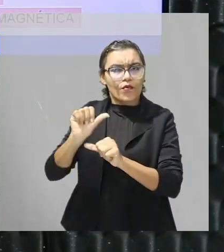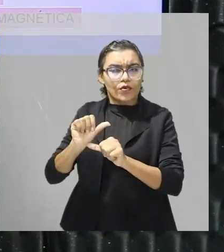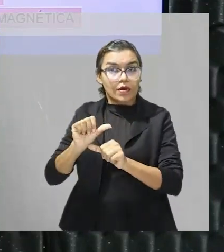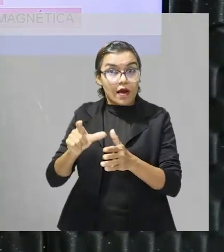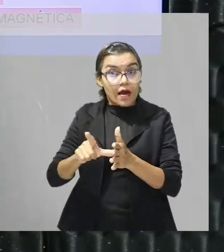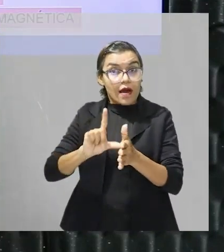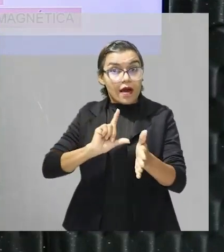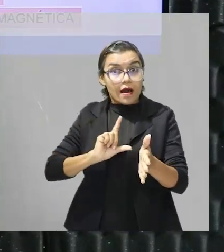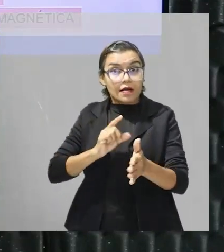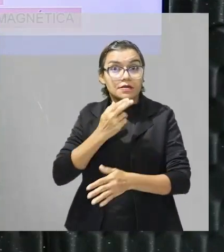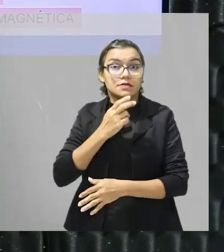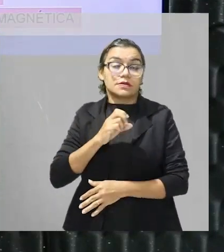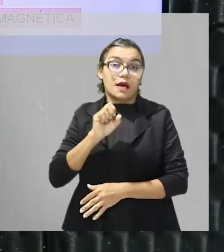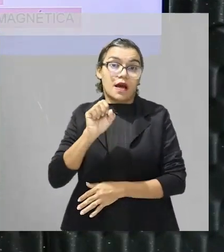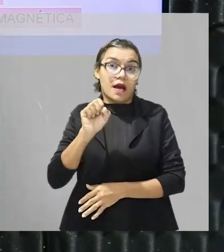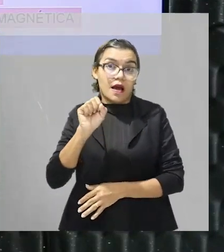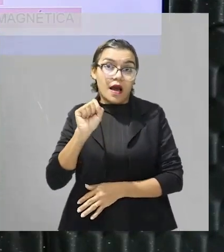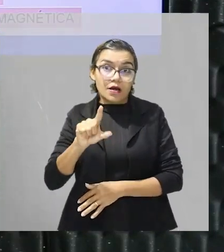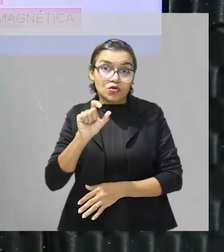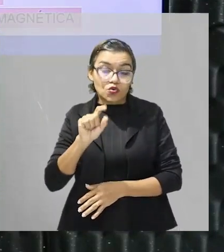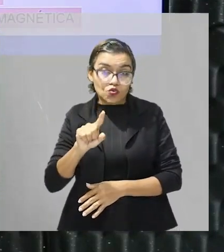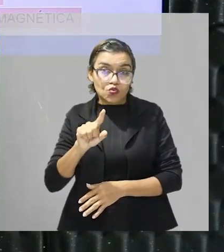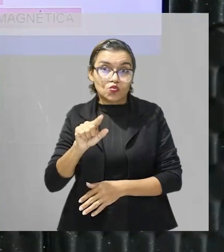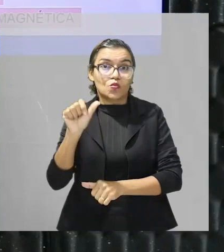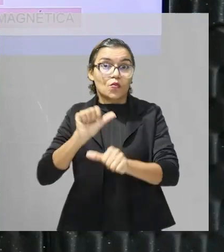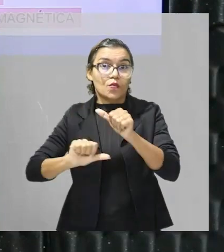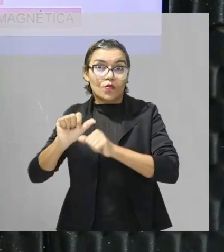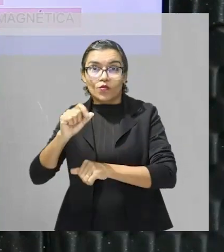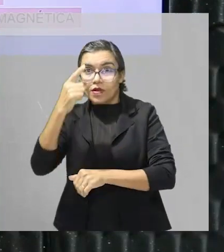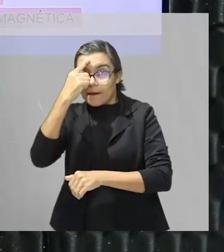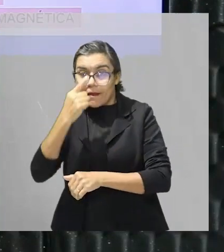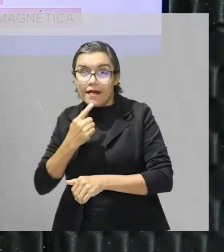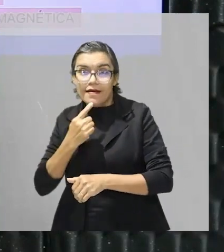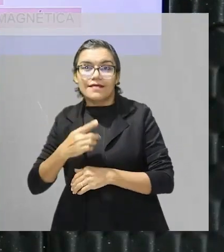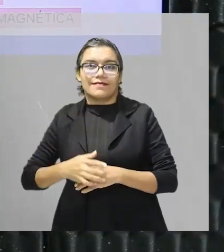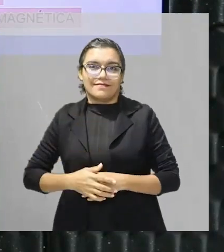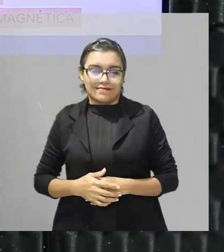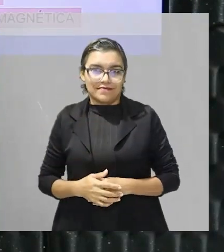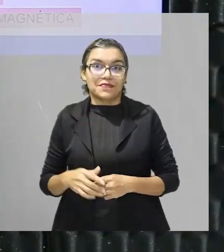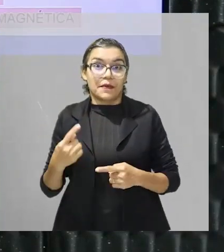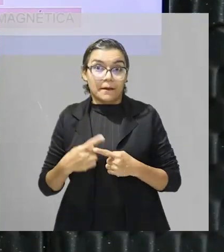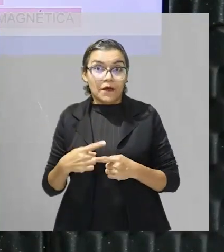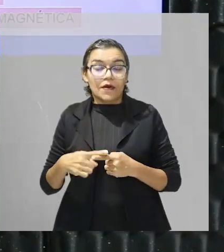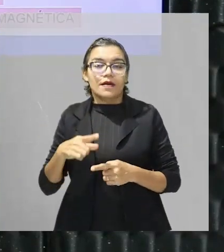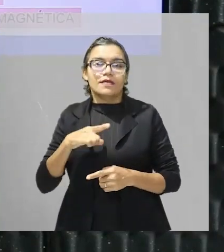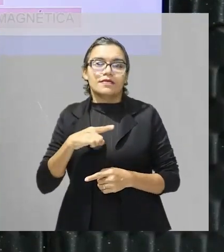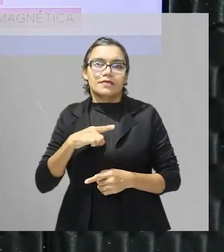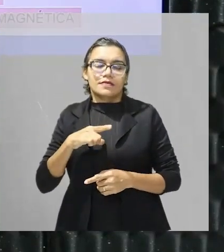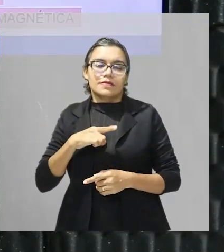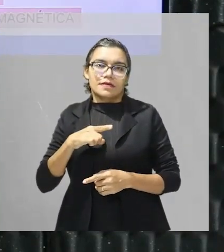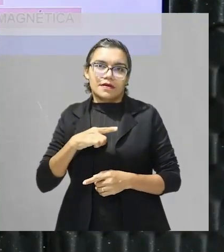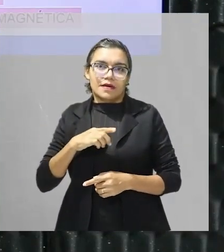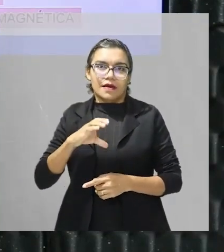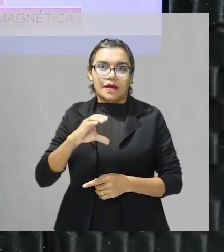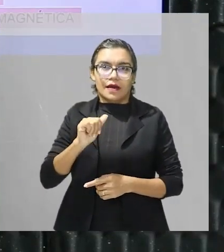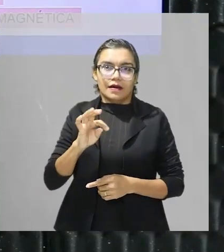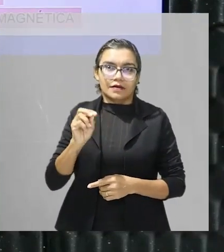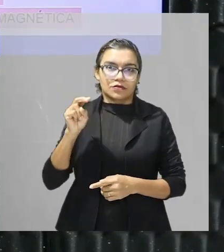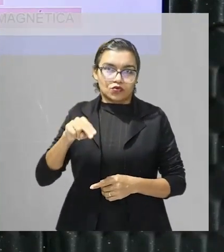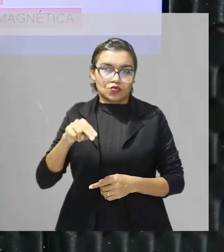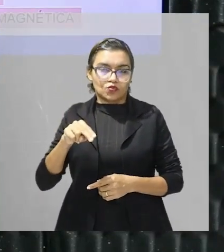azul e vai passar para bater uma cor amarelada e isso por causa da presença do cátion